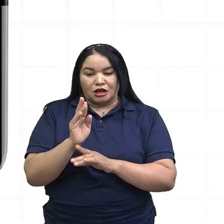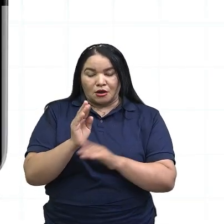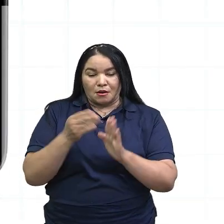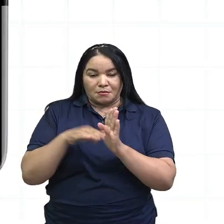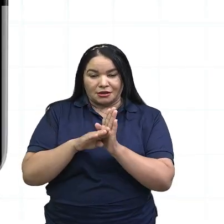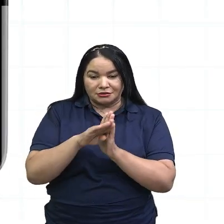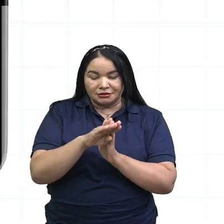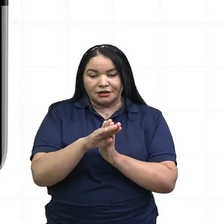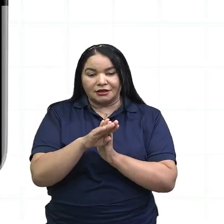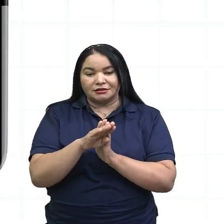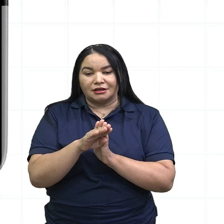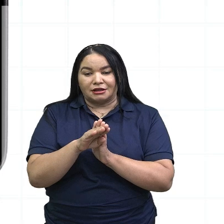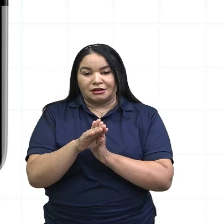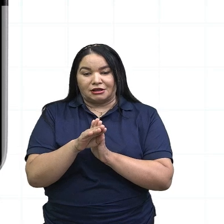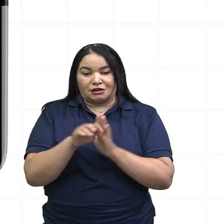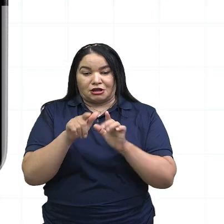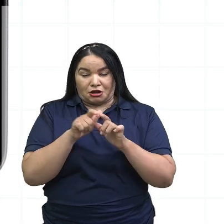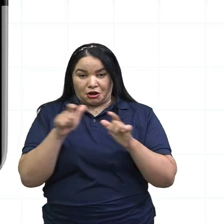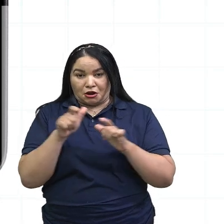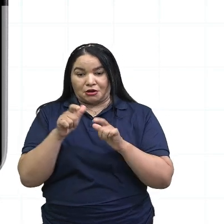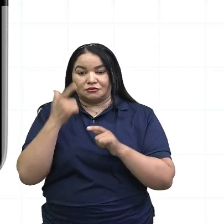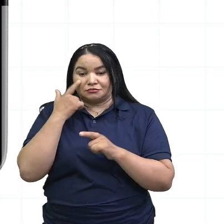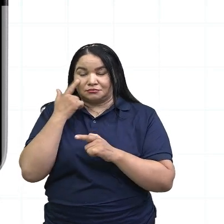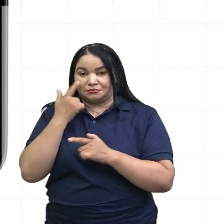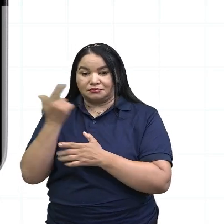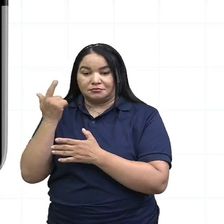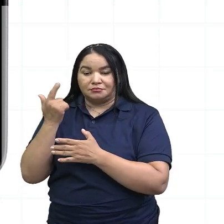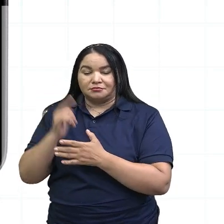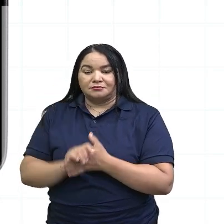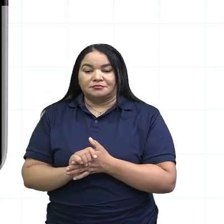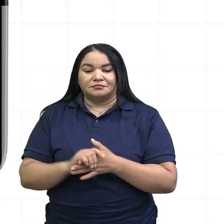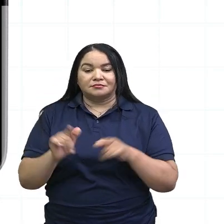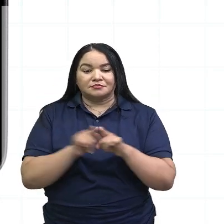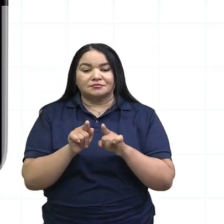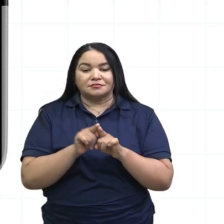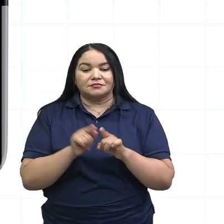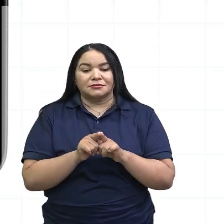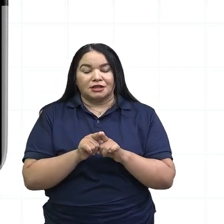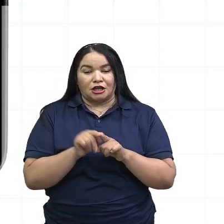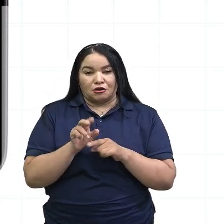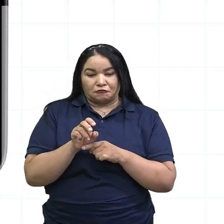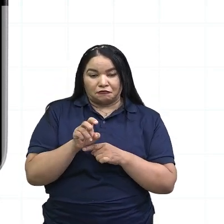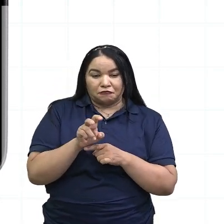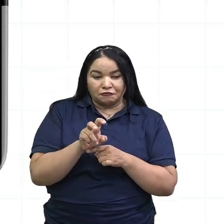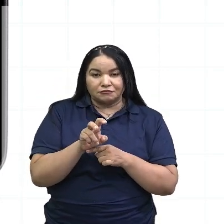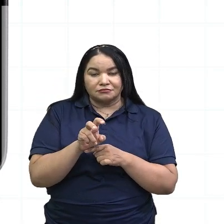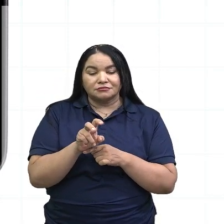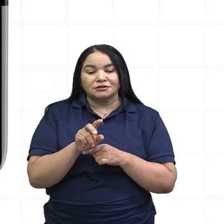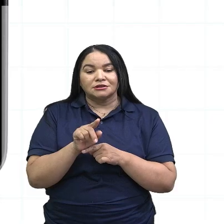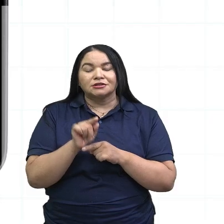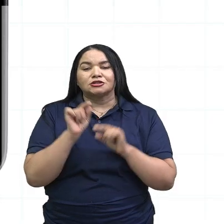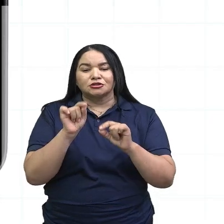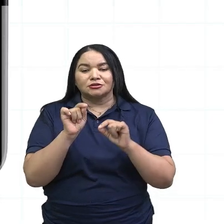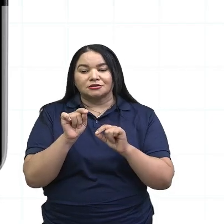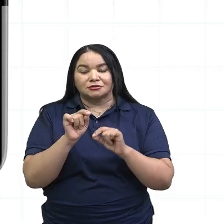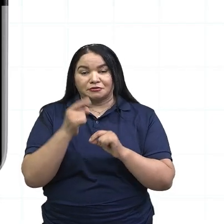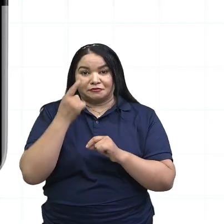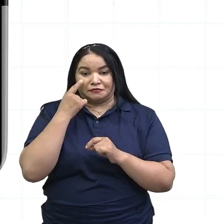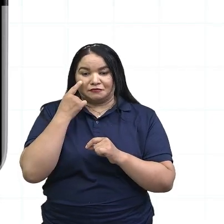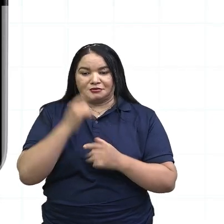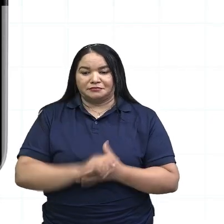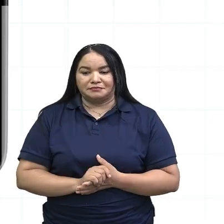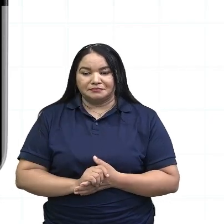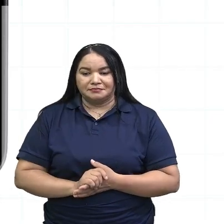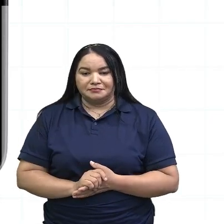aquela grandinha, né, aqui ao lado, e o bacteriófago, que é o vírus, né? Então, vou colocar aqui a animação para